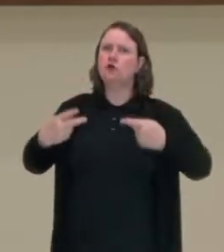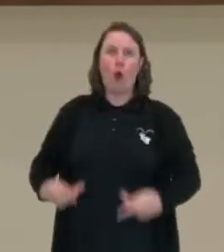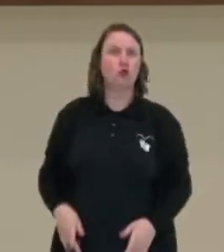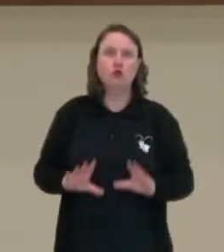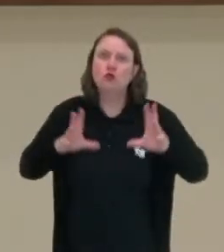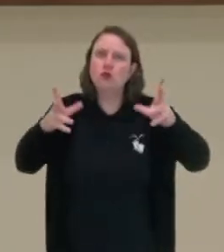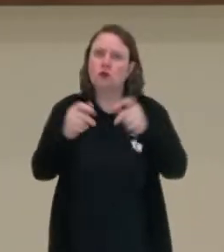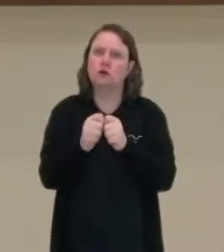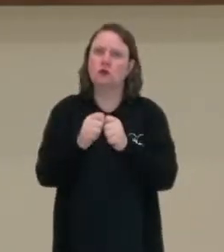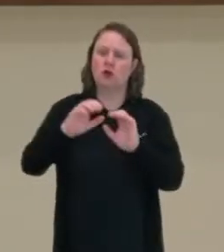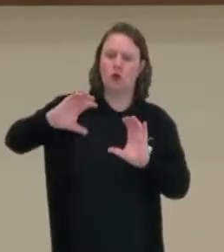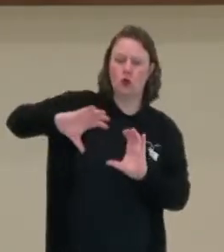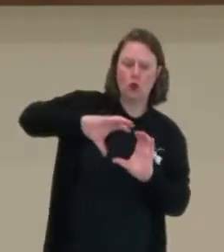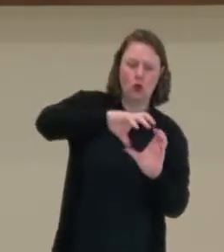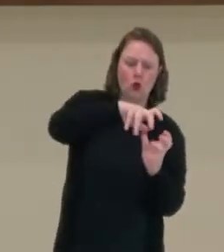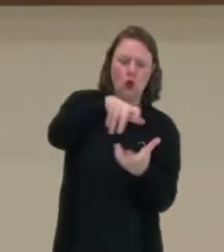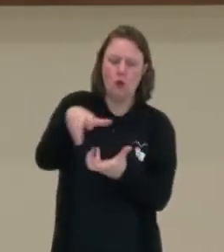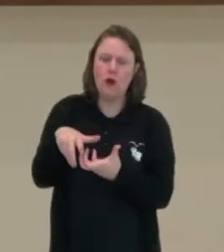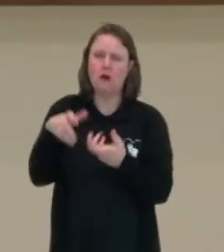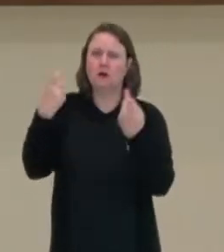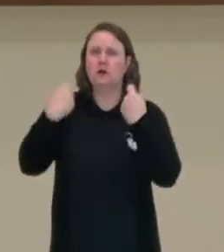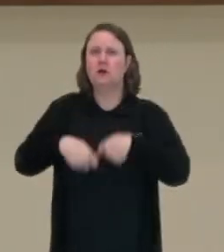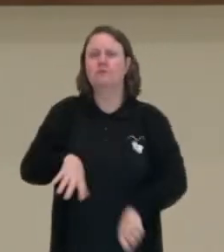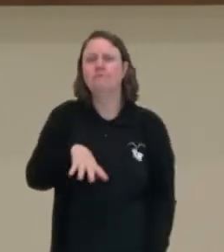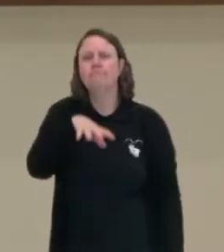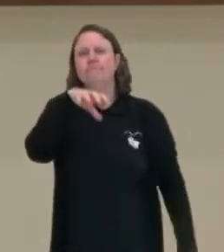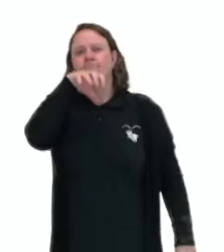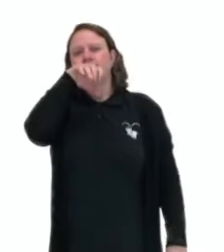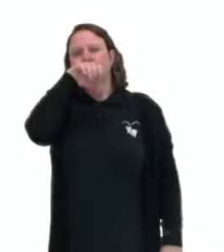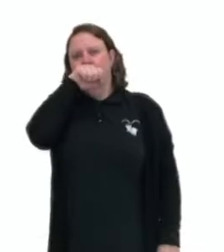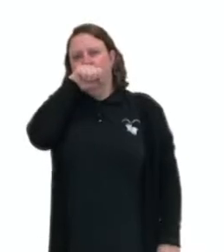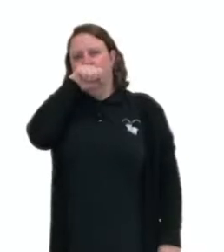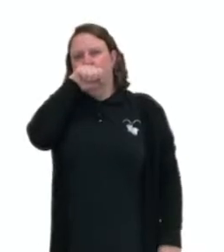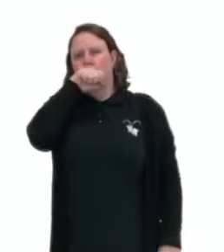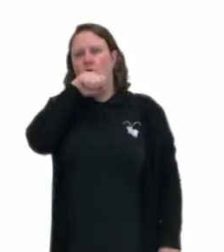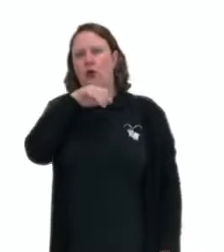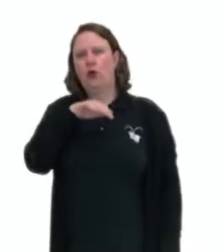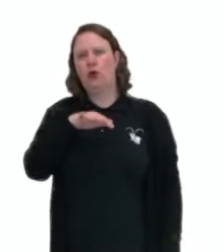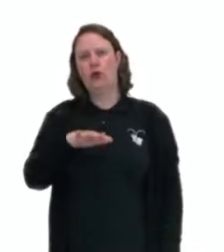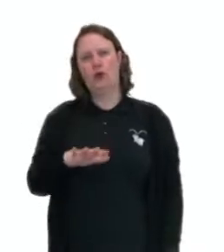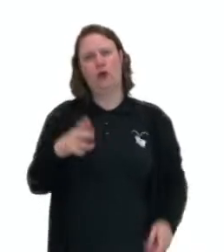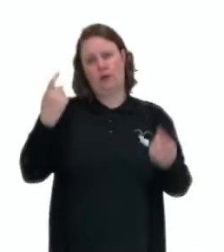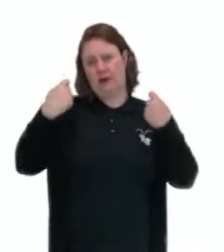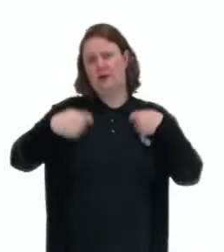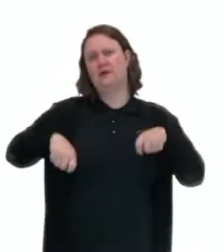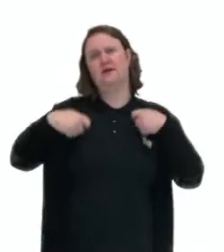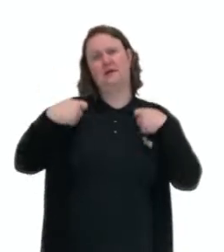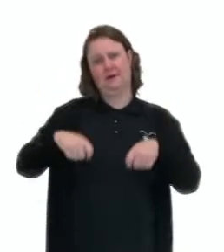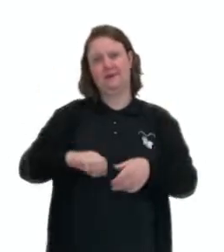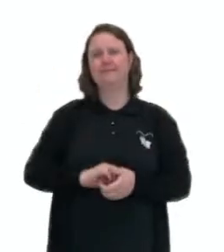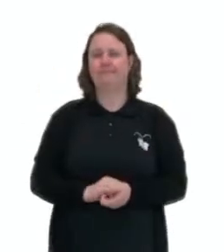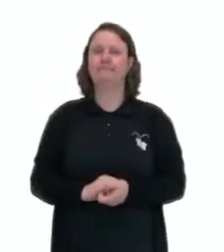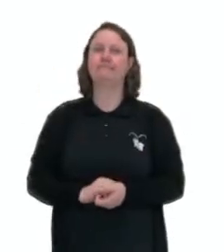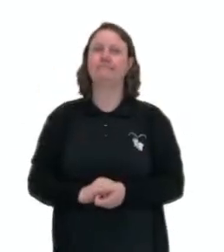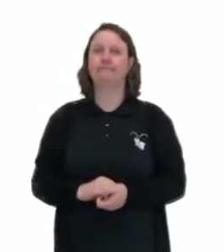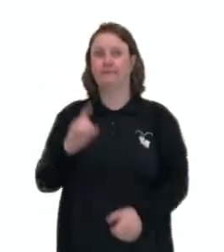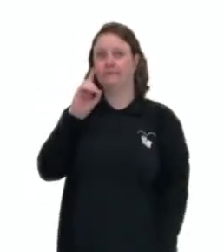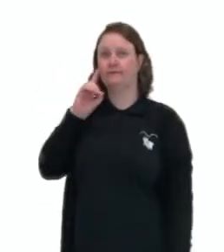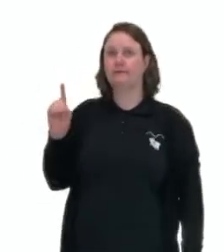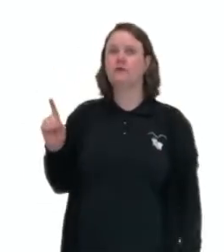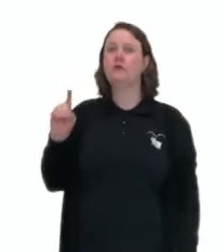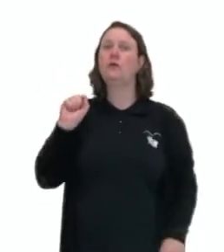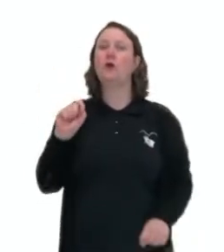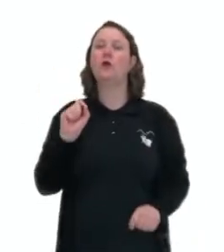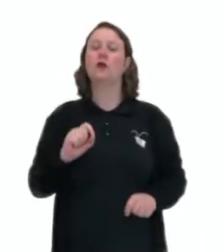está precisando respirar um pouco mais. Esse novo enfoque artístico surgiu no final dos anos